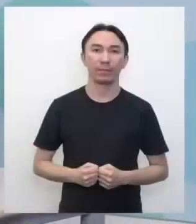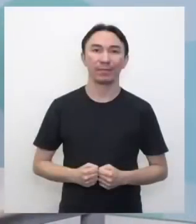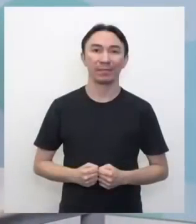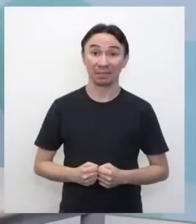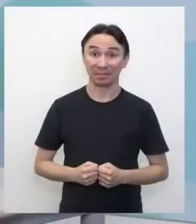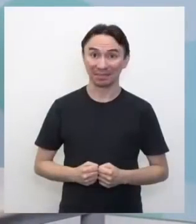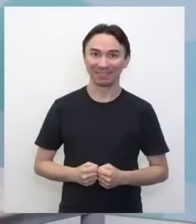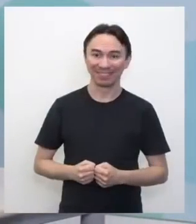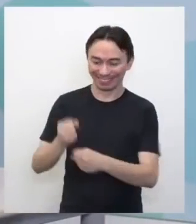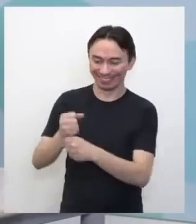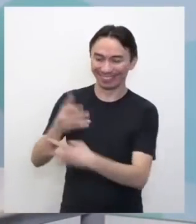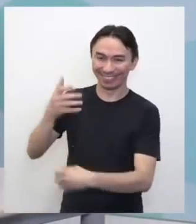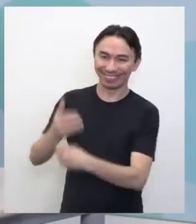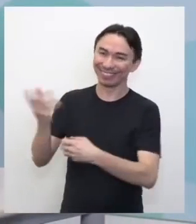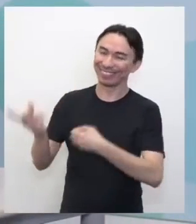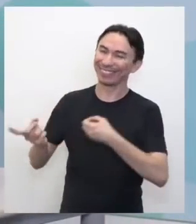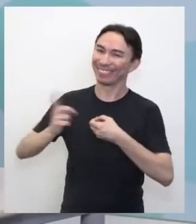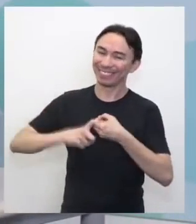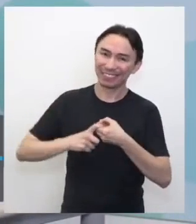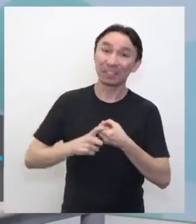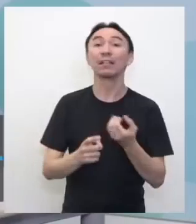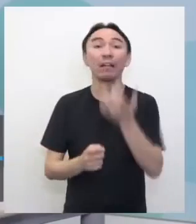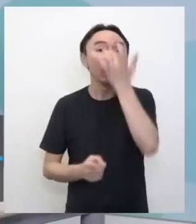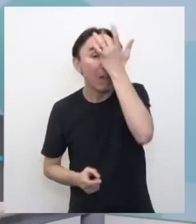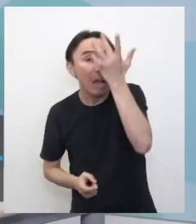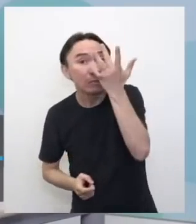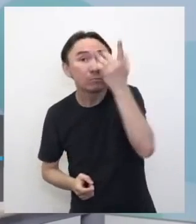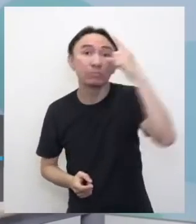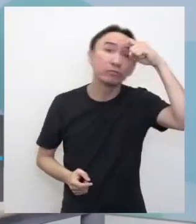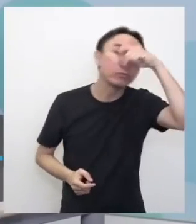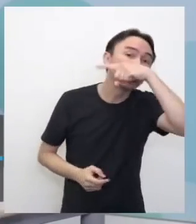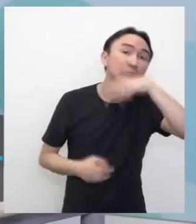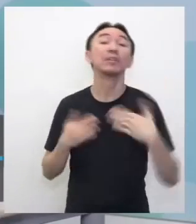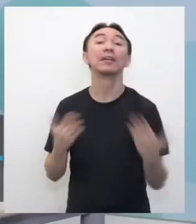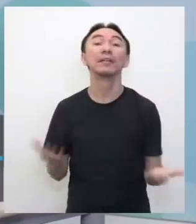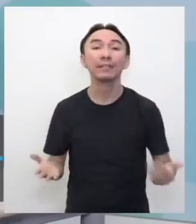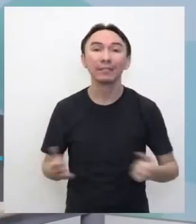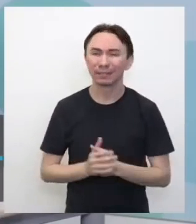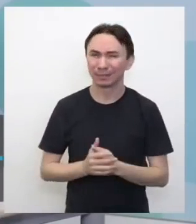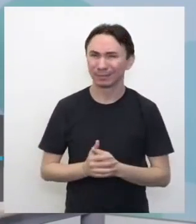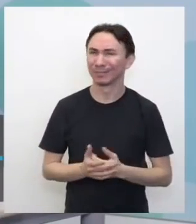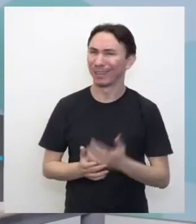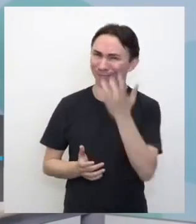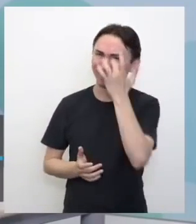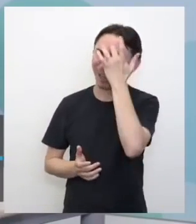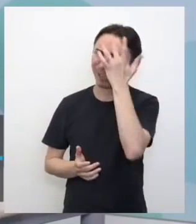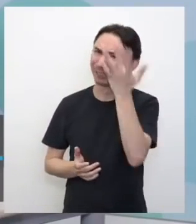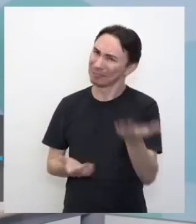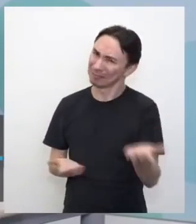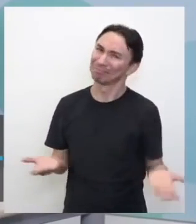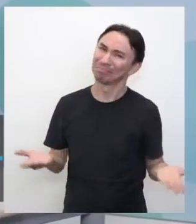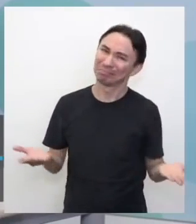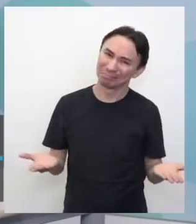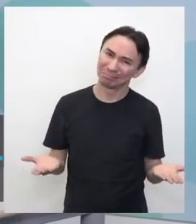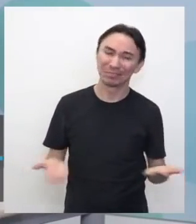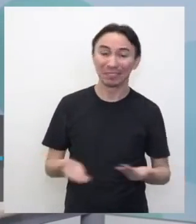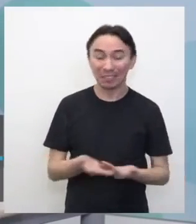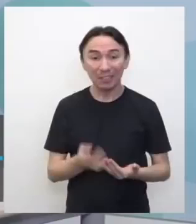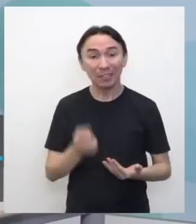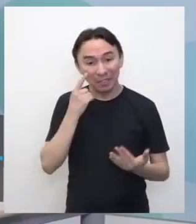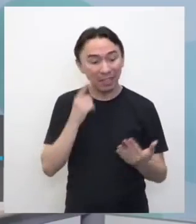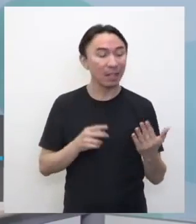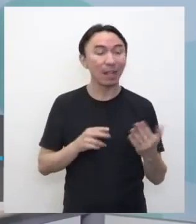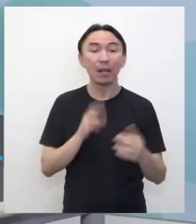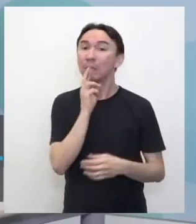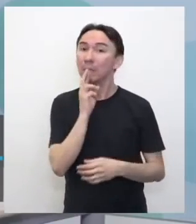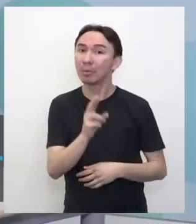Voltamos da atividade. Foi fácil ou foi difícil? Eu acho que foi fácil, porque eu só li as